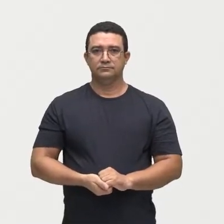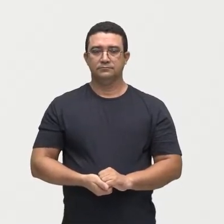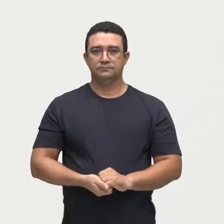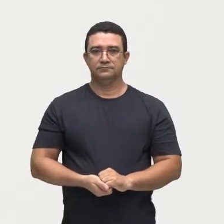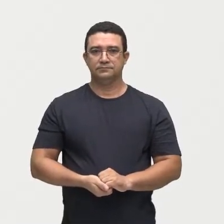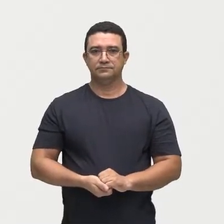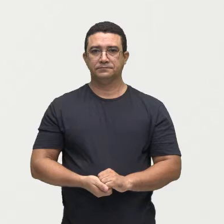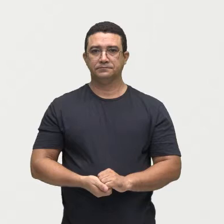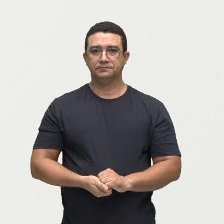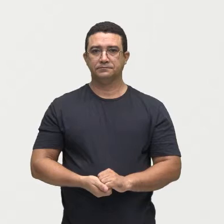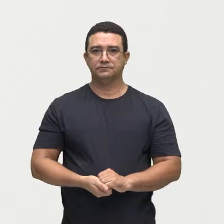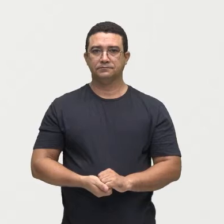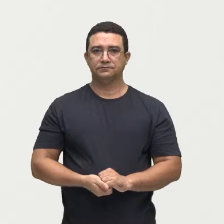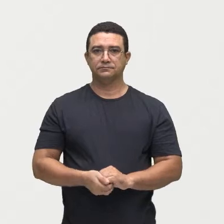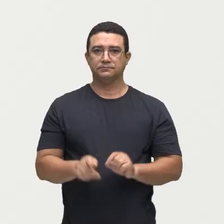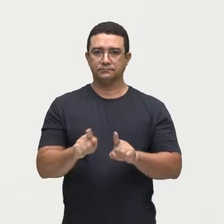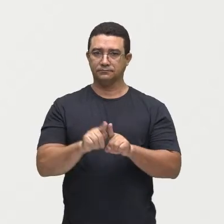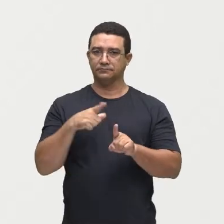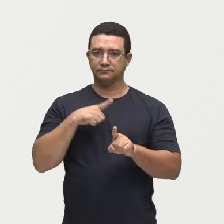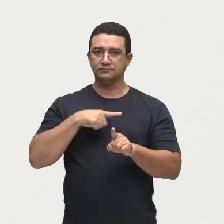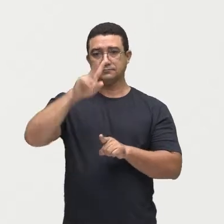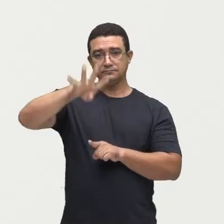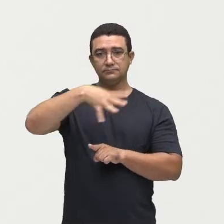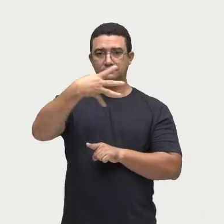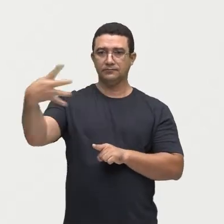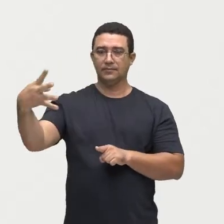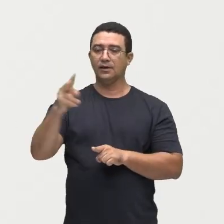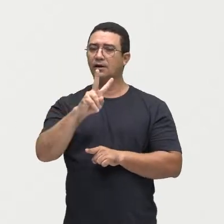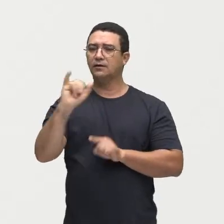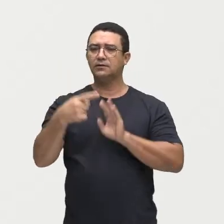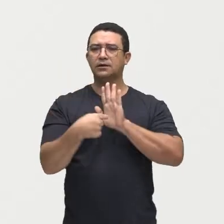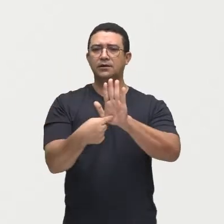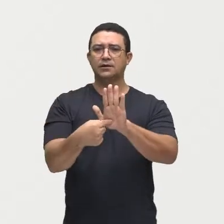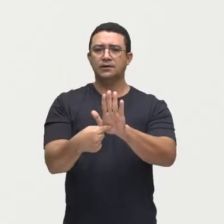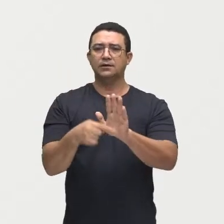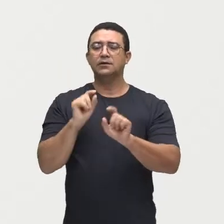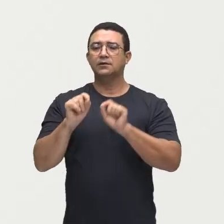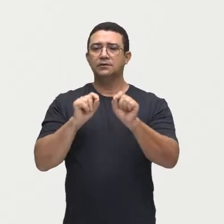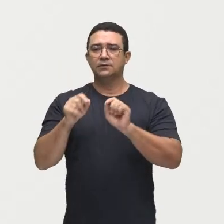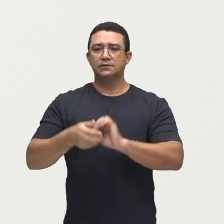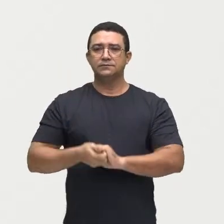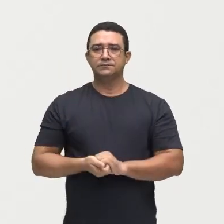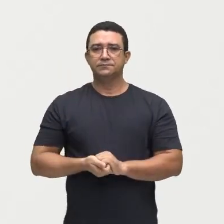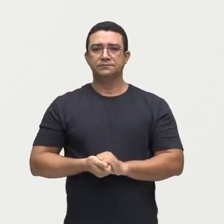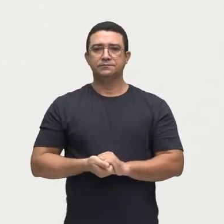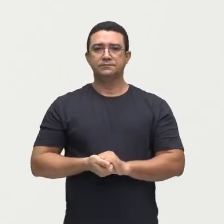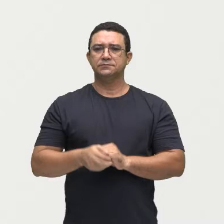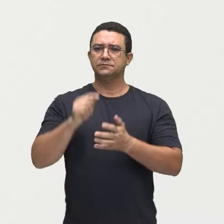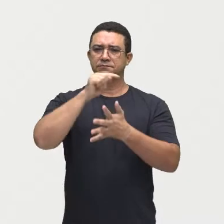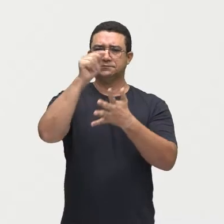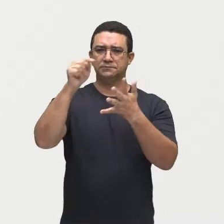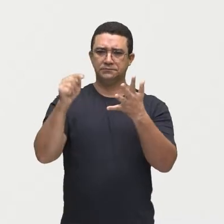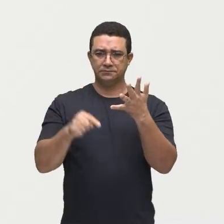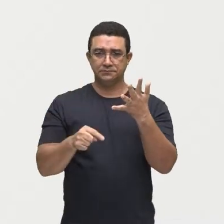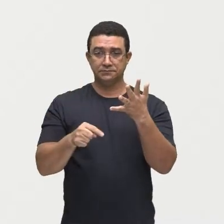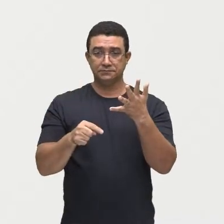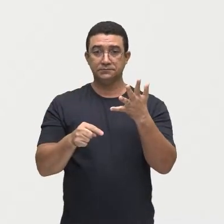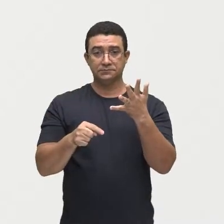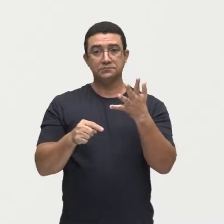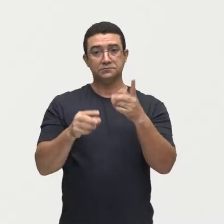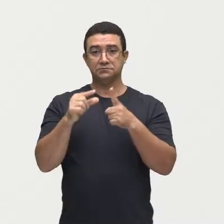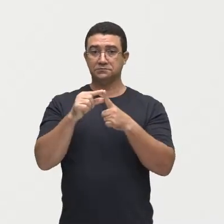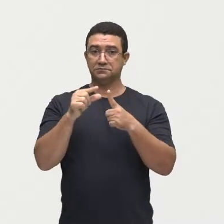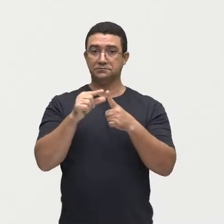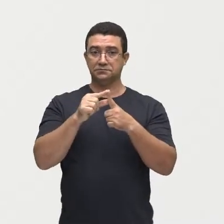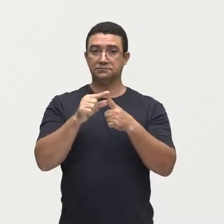E aqui nós temos um quadro, né, que vai mostrar para vocês os que são variáveis e invariáveis, quando